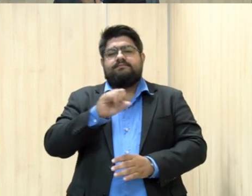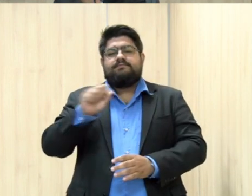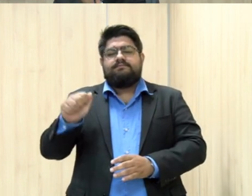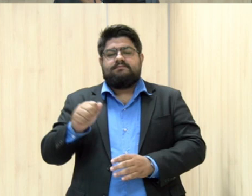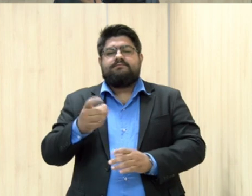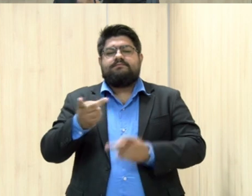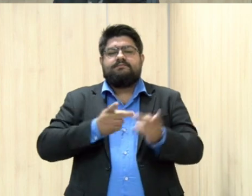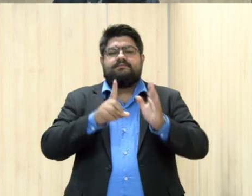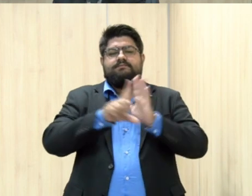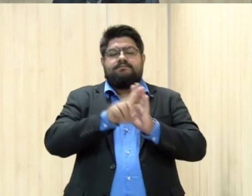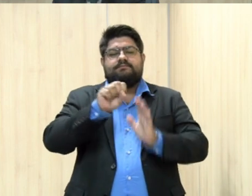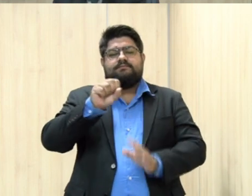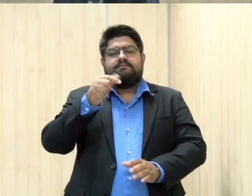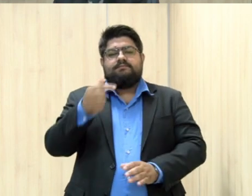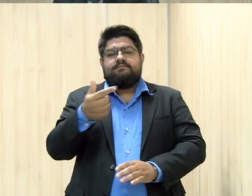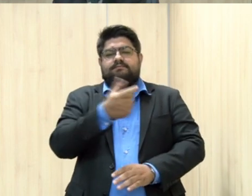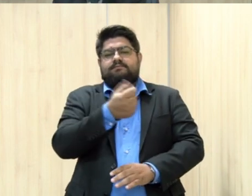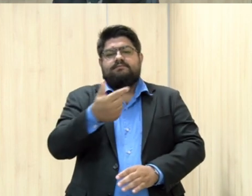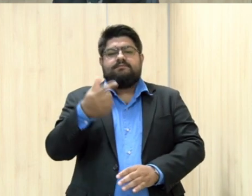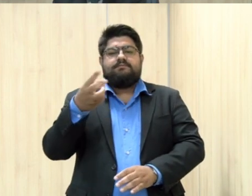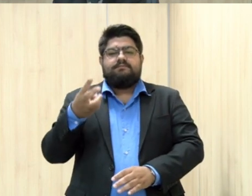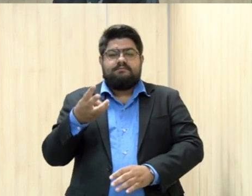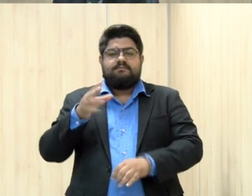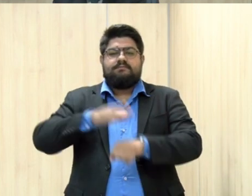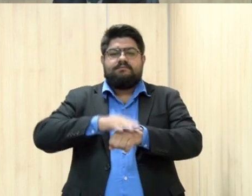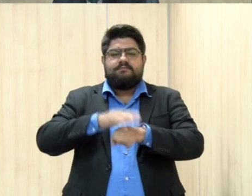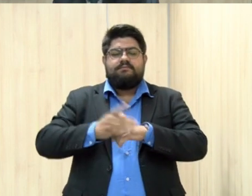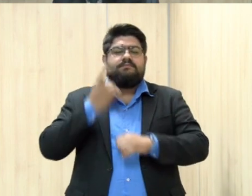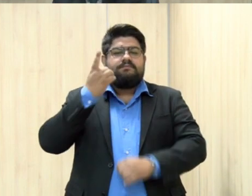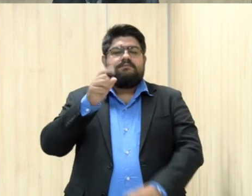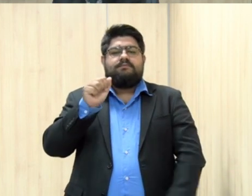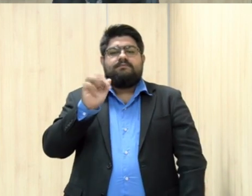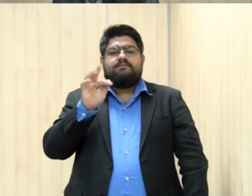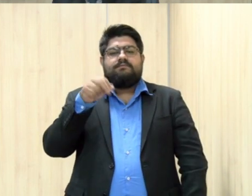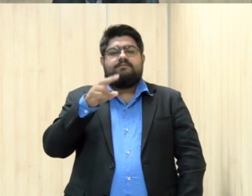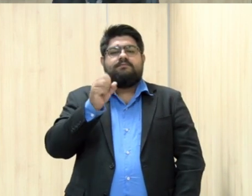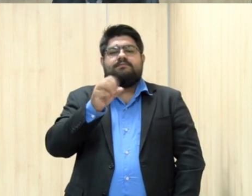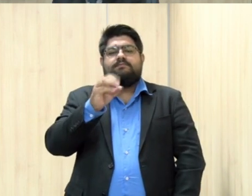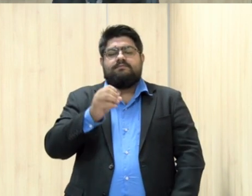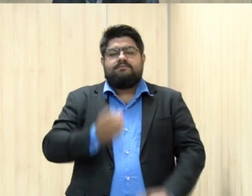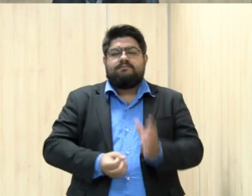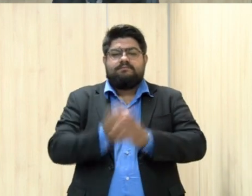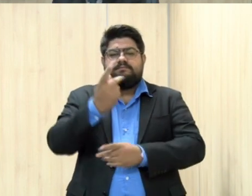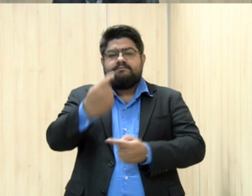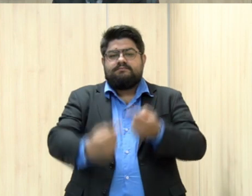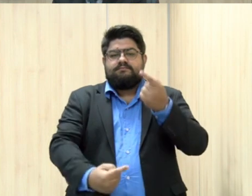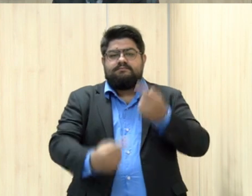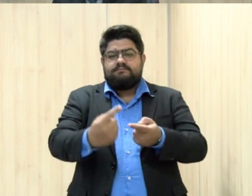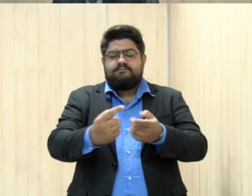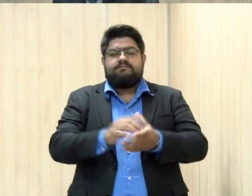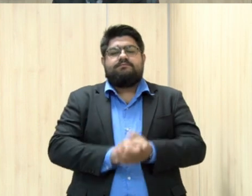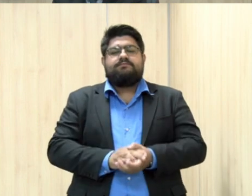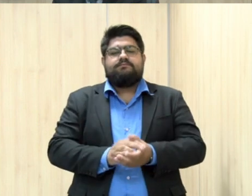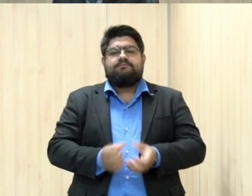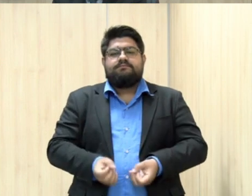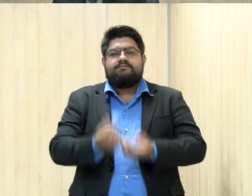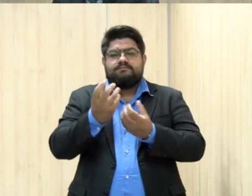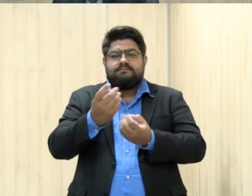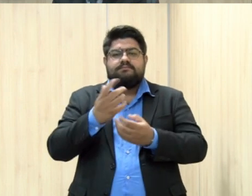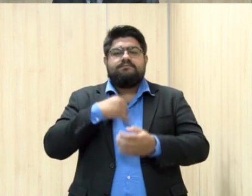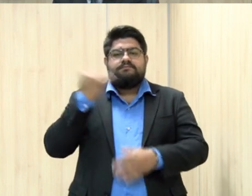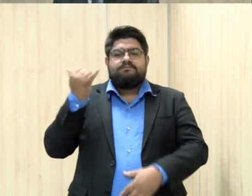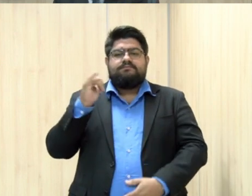87 2023 de autoria Deputado Afonso Cândido institui a política estadual de incentivo à geração de energia